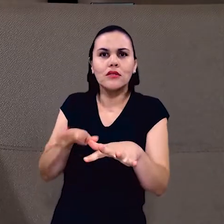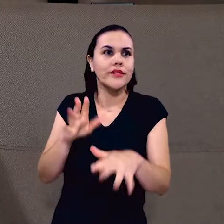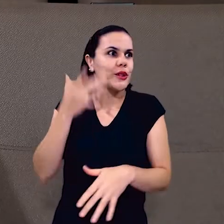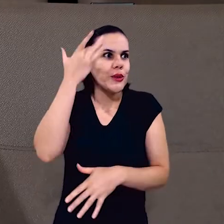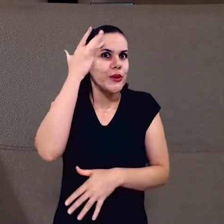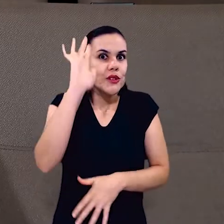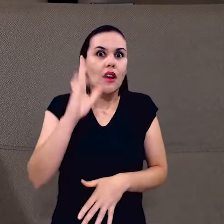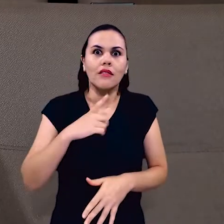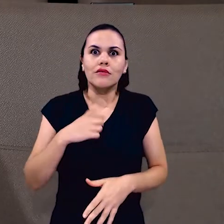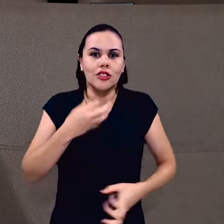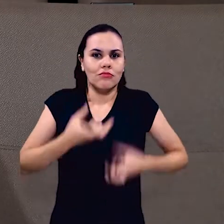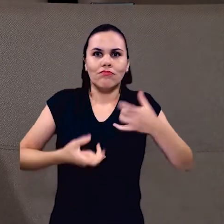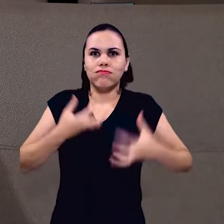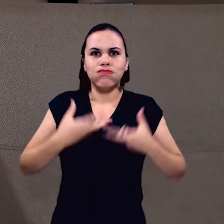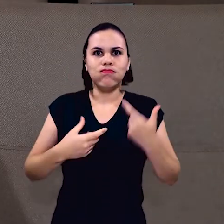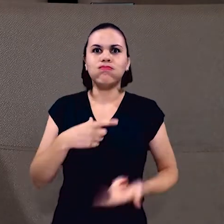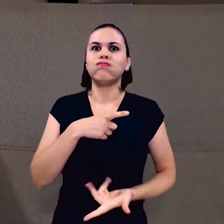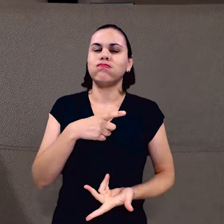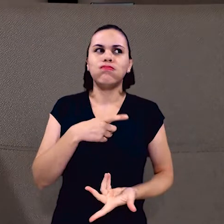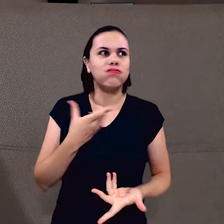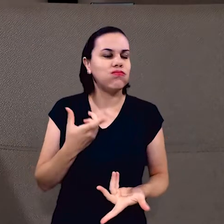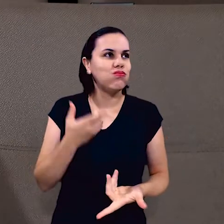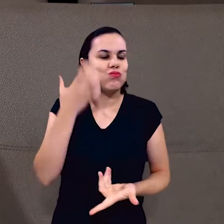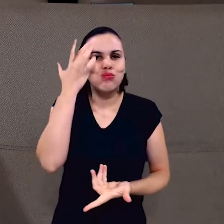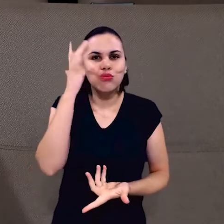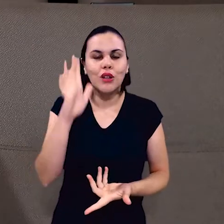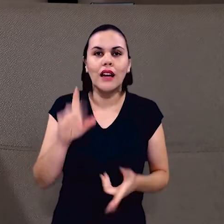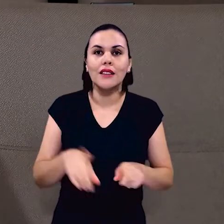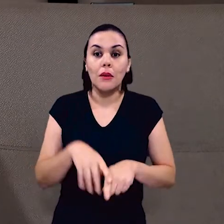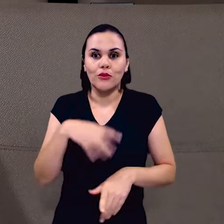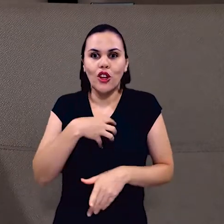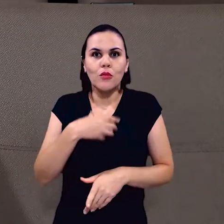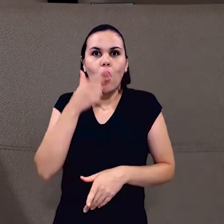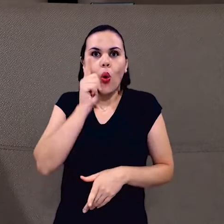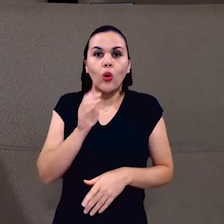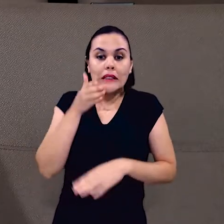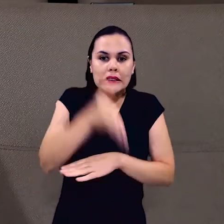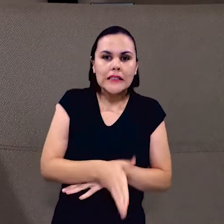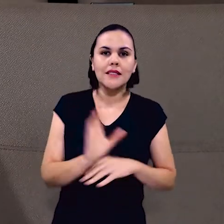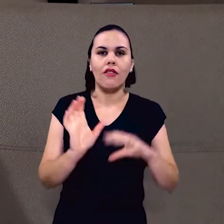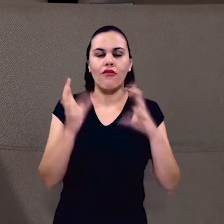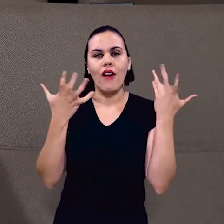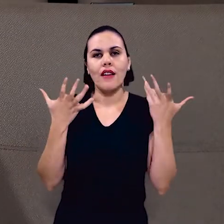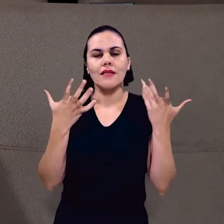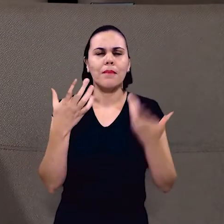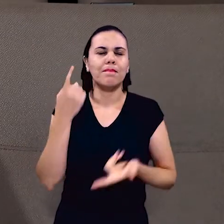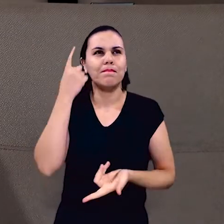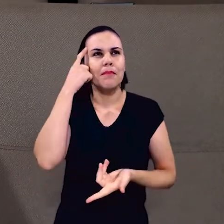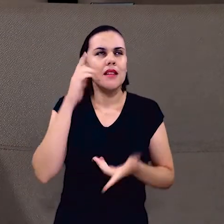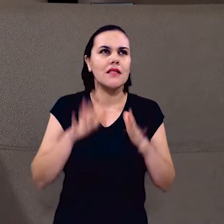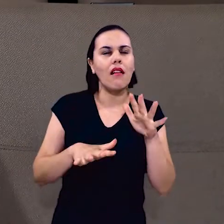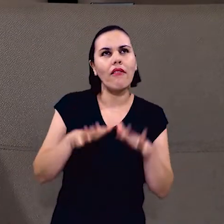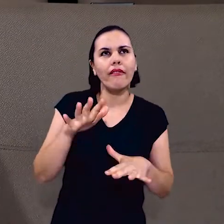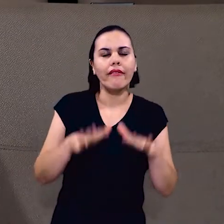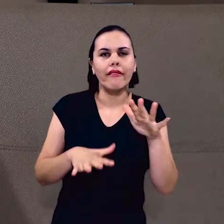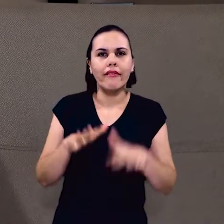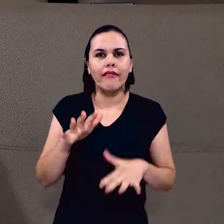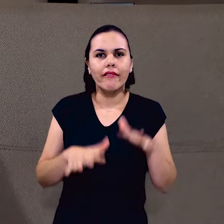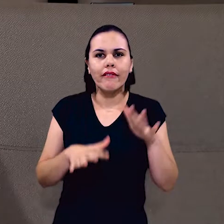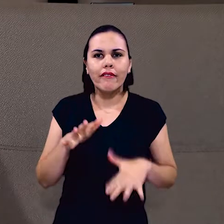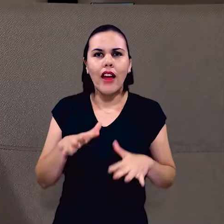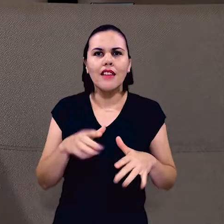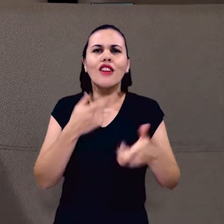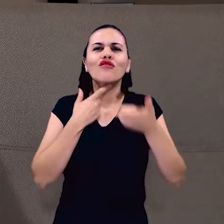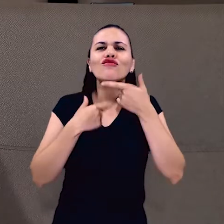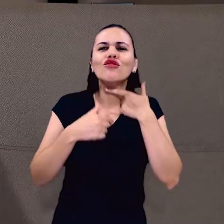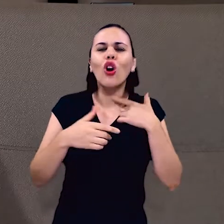não sei de onde ela tirava tanta energia e condições para participar da festa. Acho que talvez